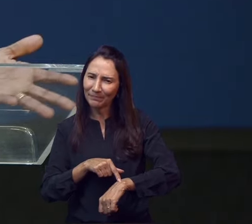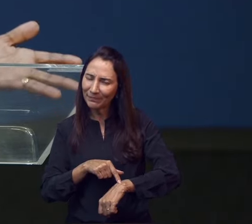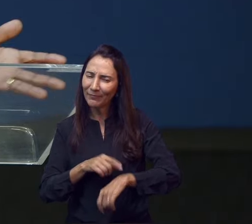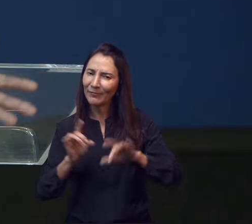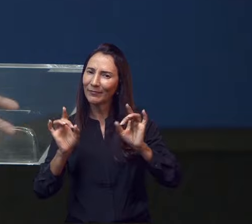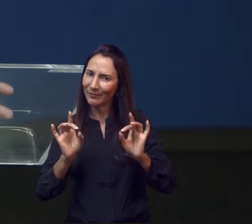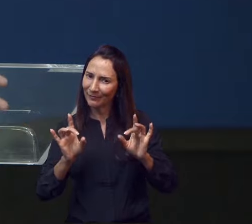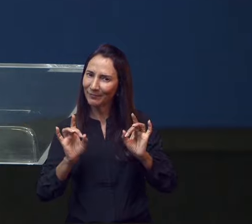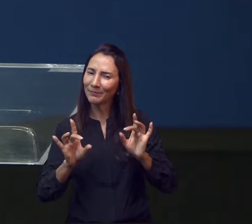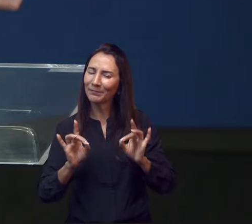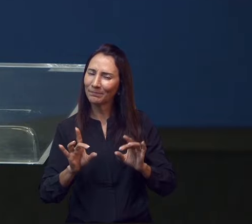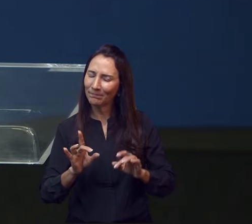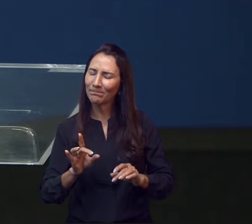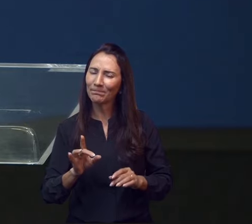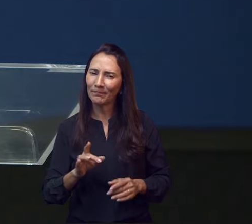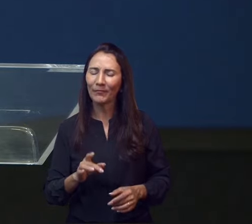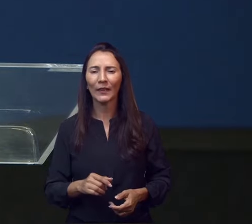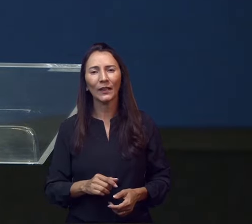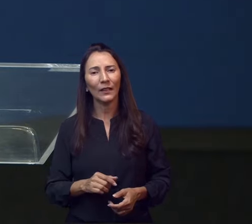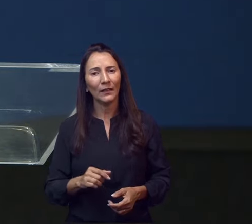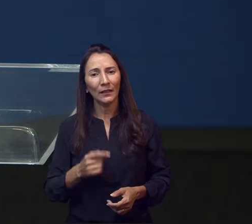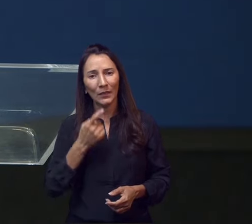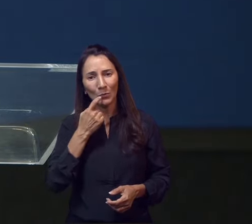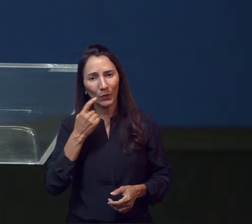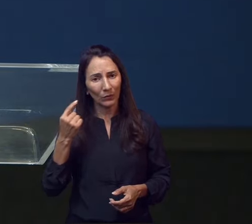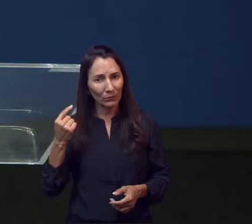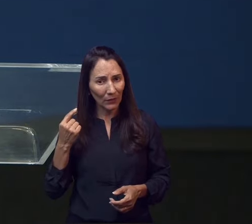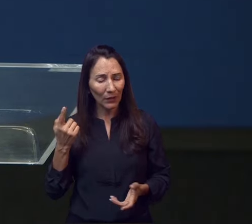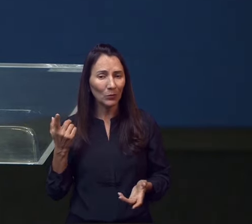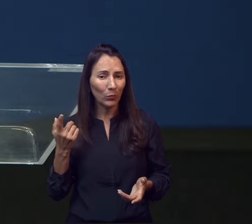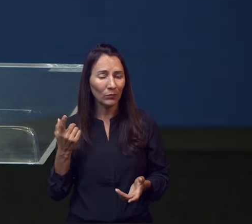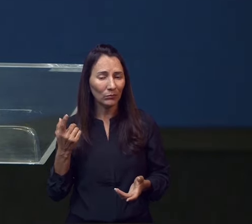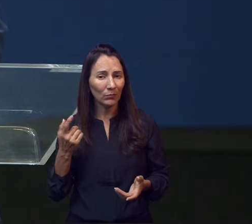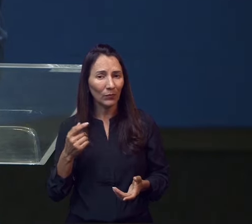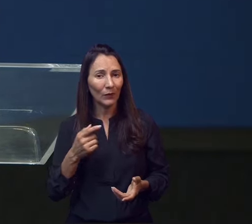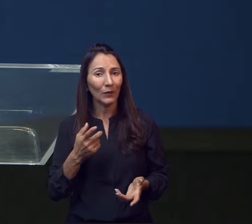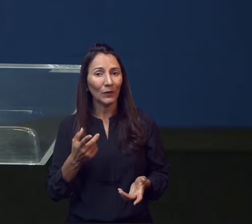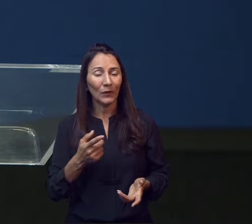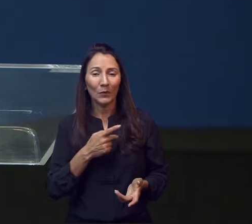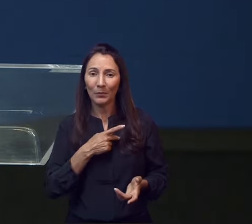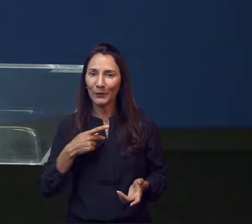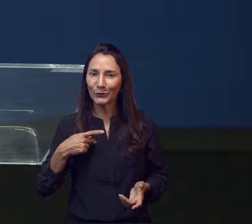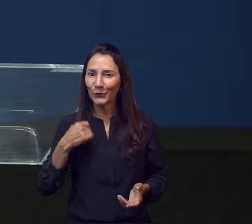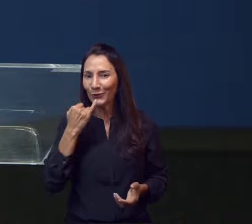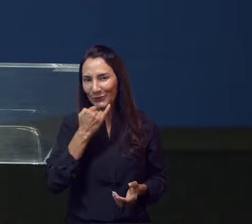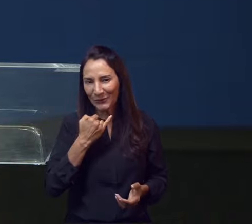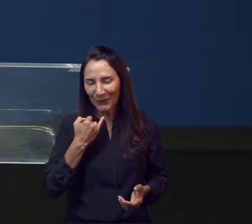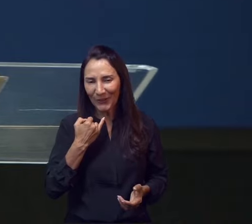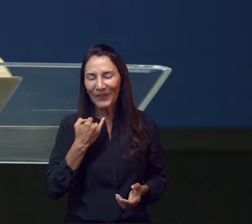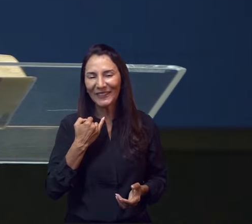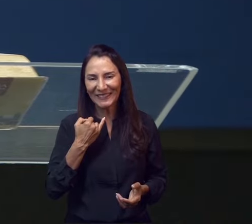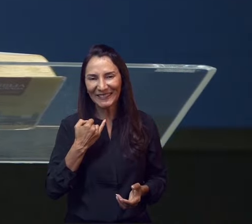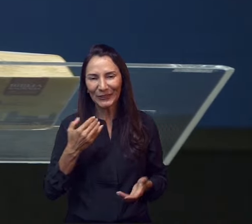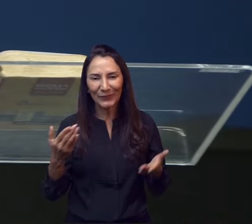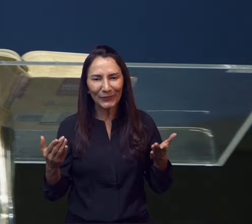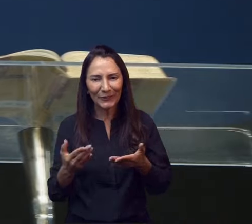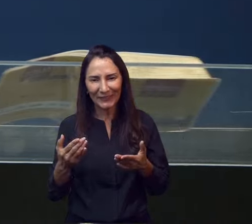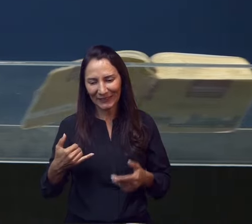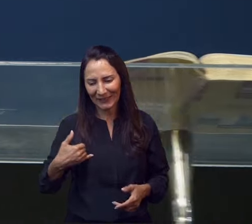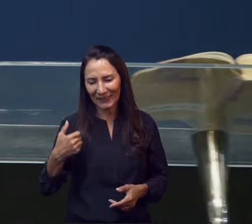especial há pouco foi dito aqui nesse altar pastor Jorge Linhares está completando 70 anos de